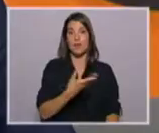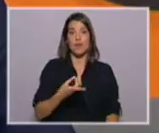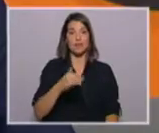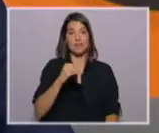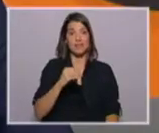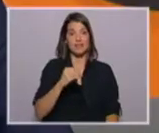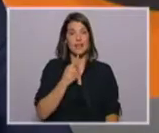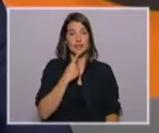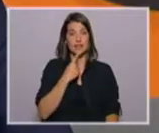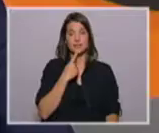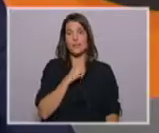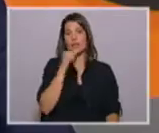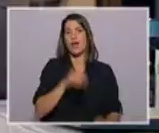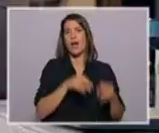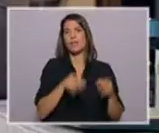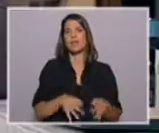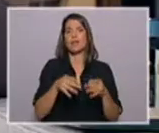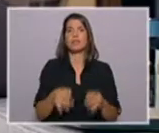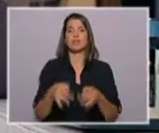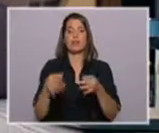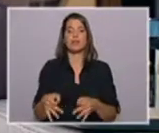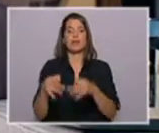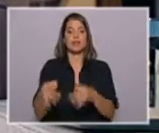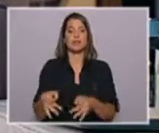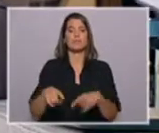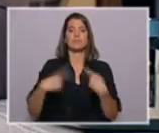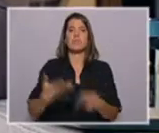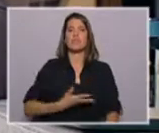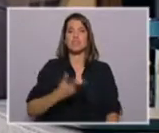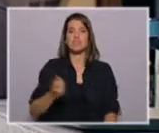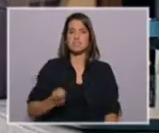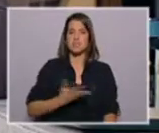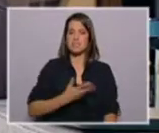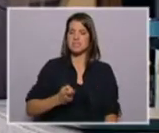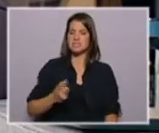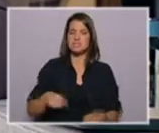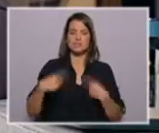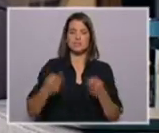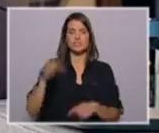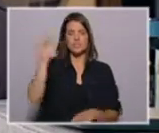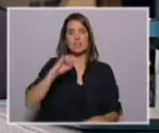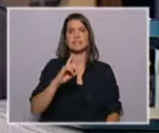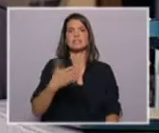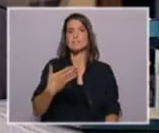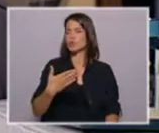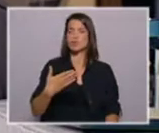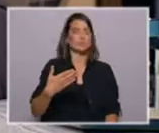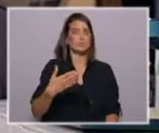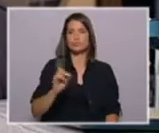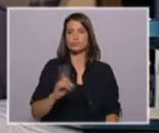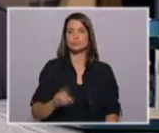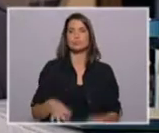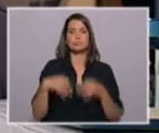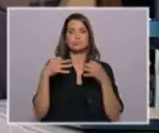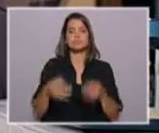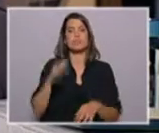1960, foi constantemente adiado. Era para dezembro. Passou de dezembro para janeiro de 61. Já não foi janeiro de 61,